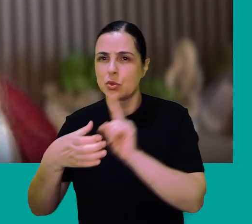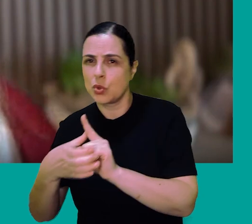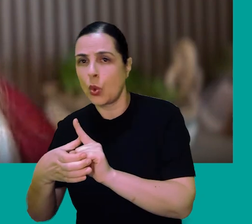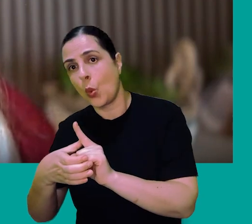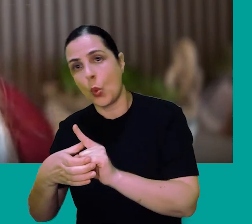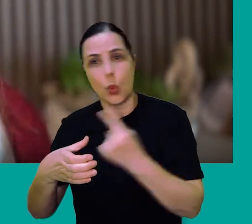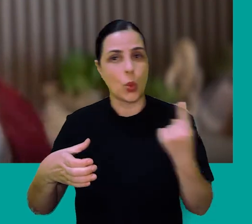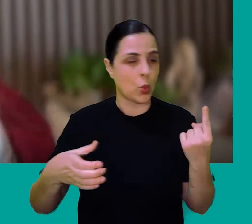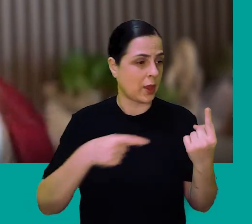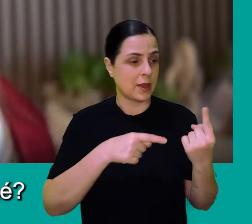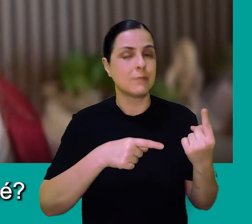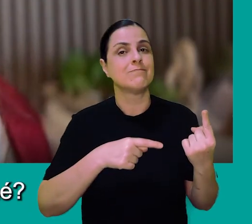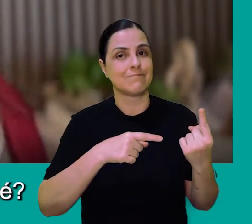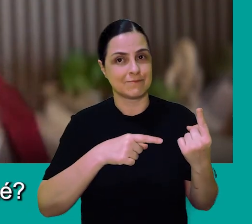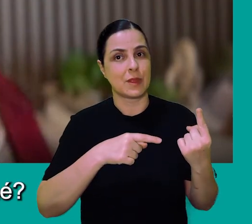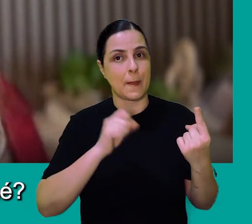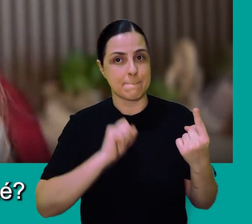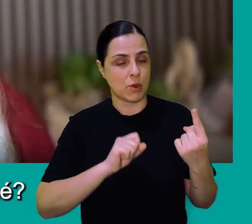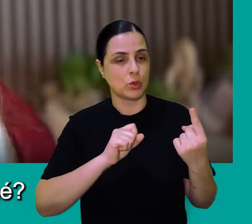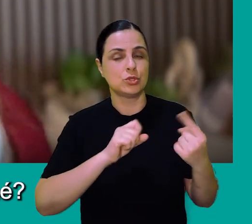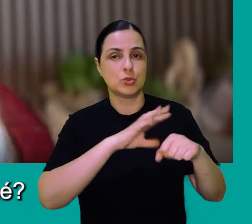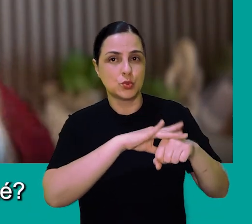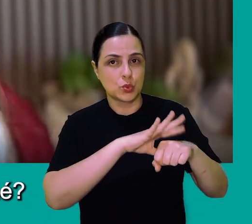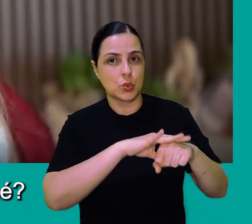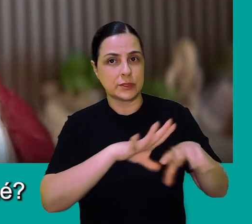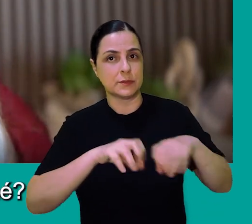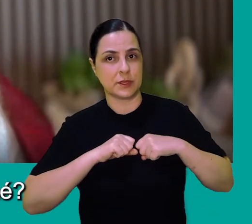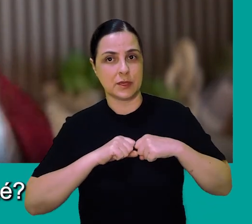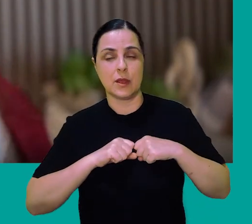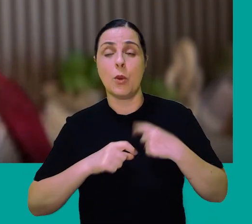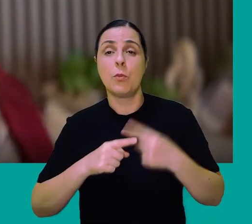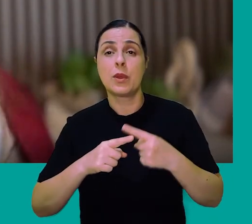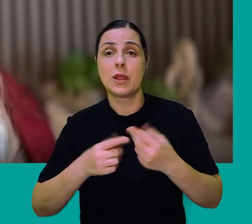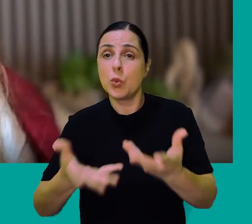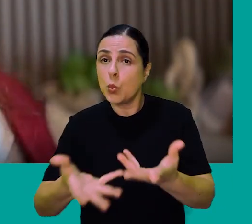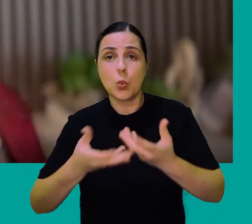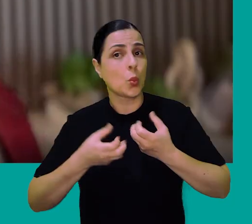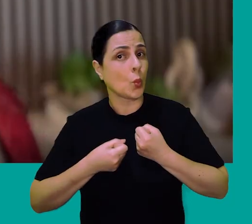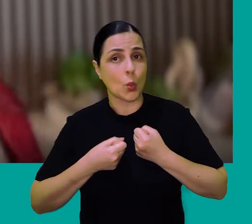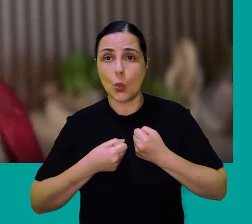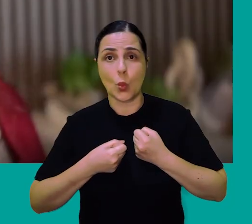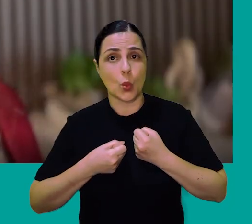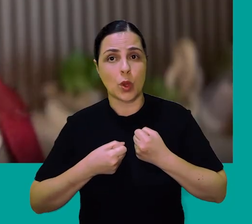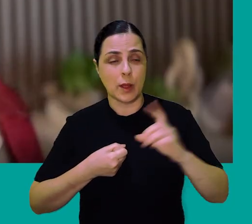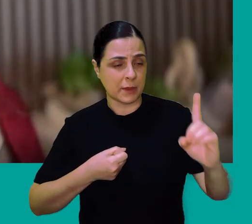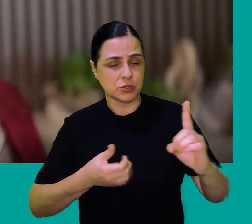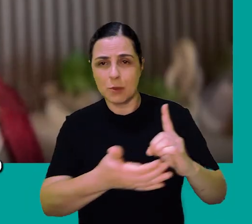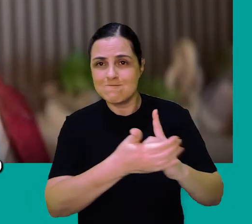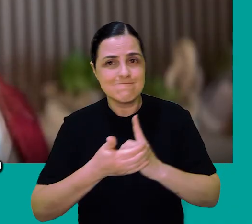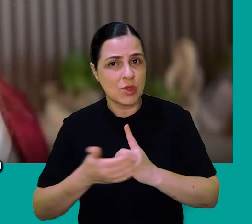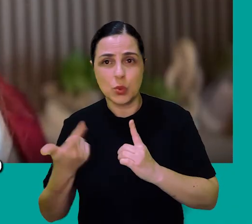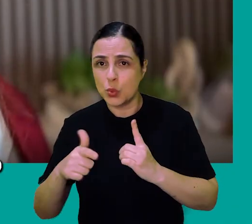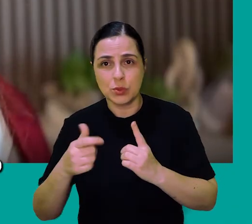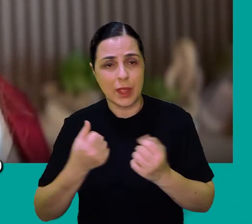as pessoas. Né, e você não ter esse acolhimento, né, esse grupo de referência ou esse apoio,